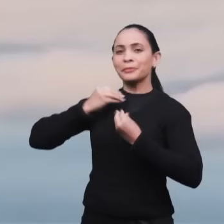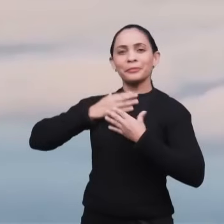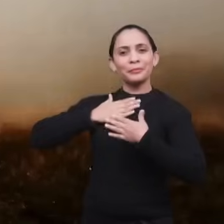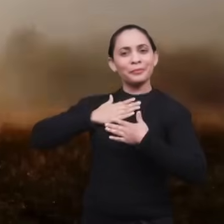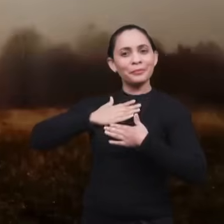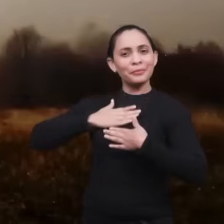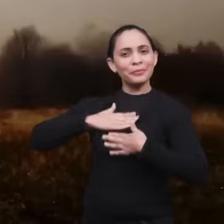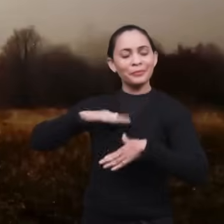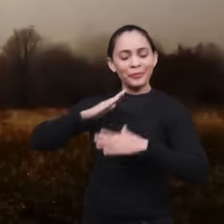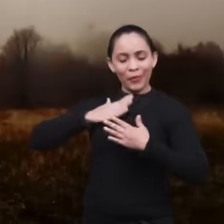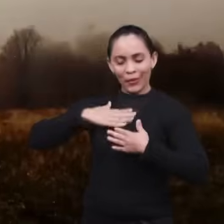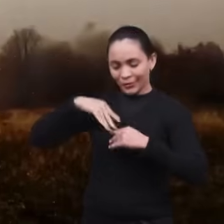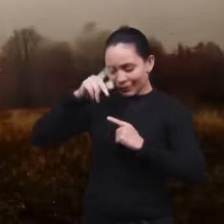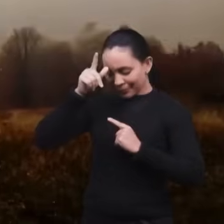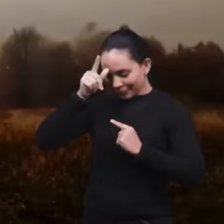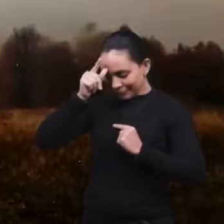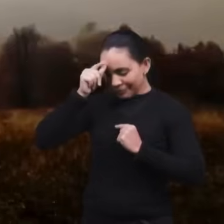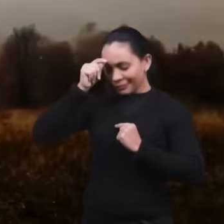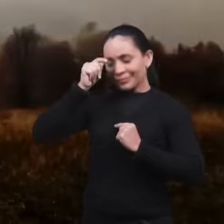faz-me